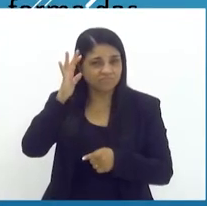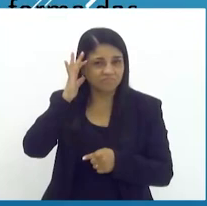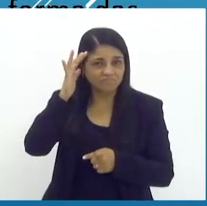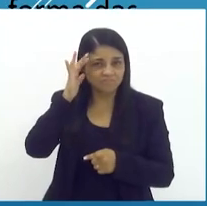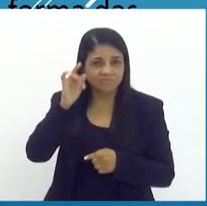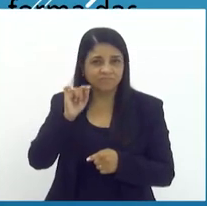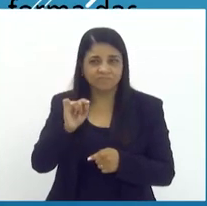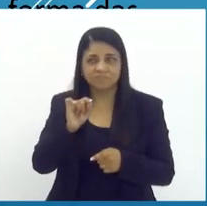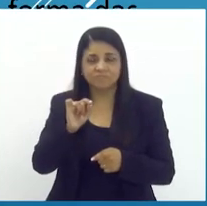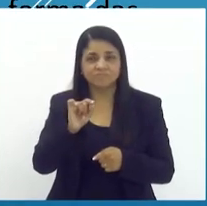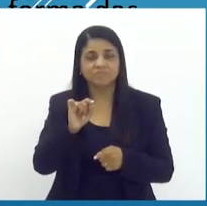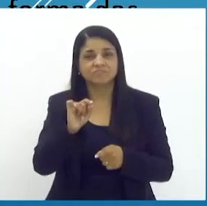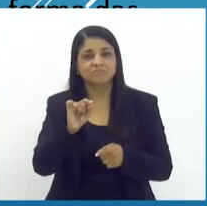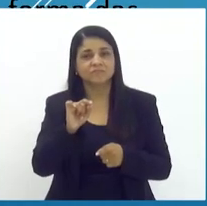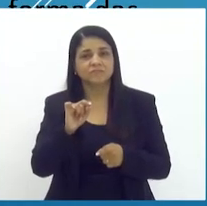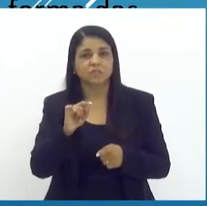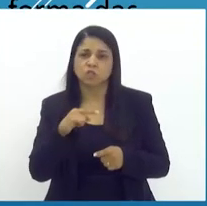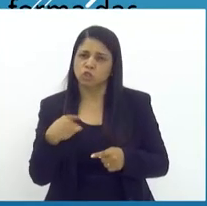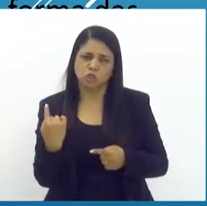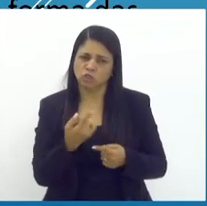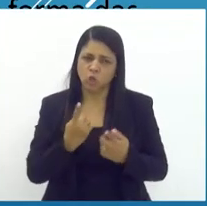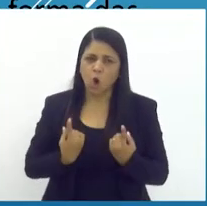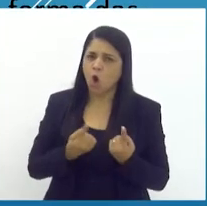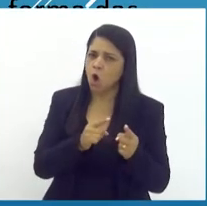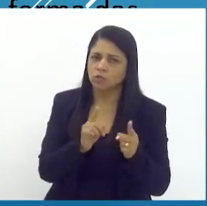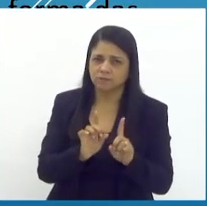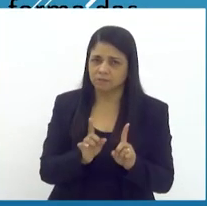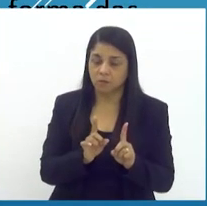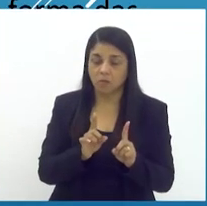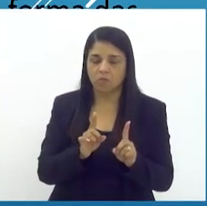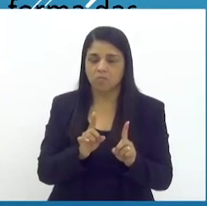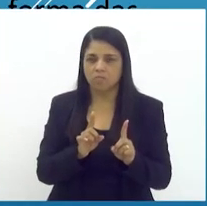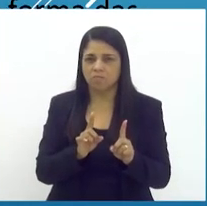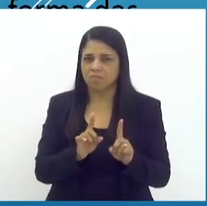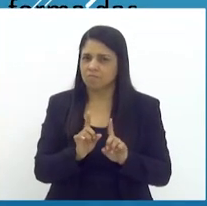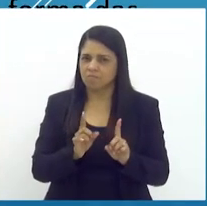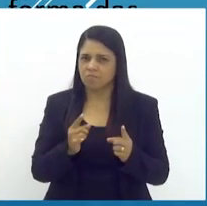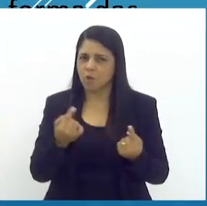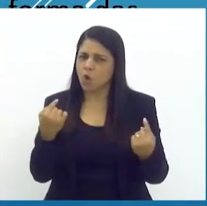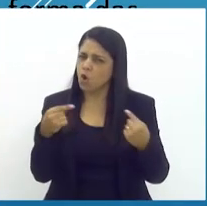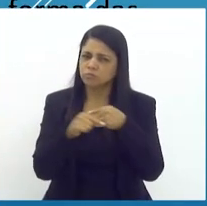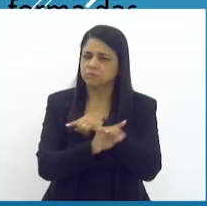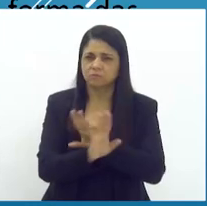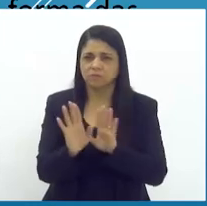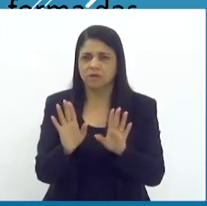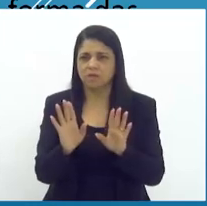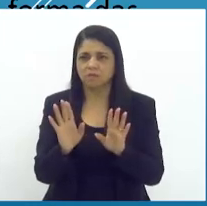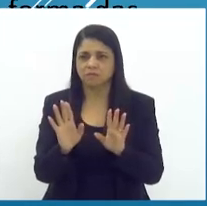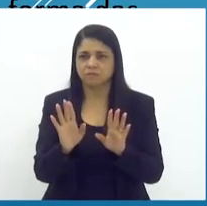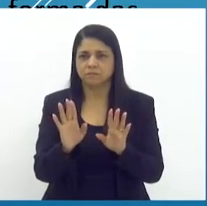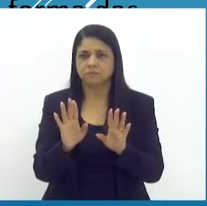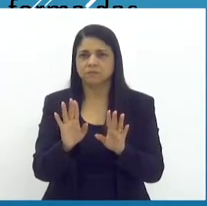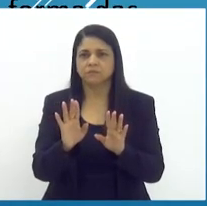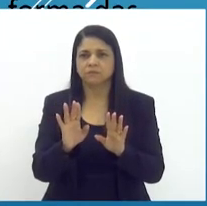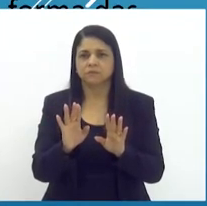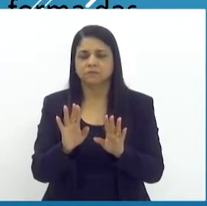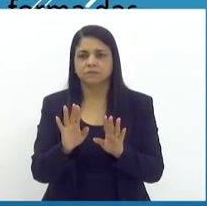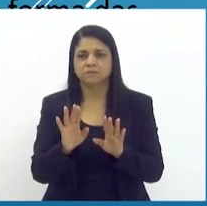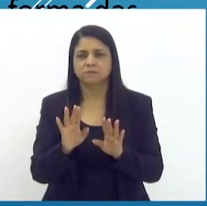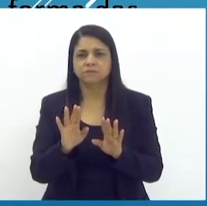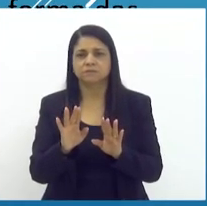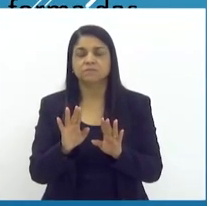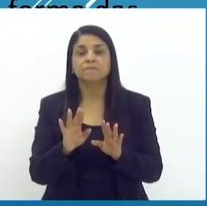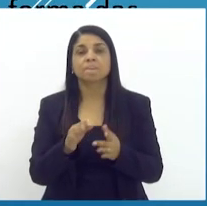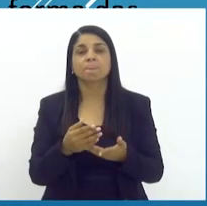primários Nós não somos contra muito pelo contrário 19 não foi